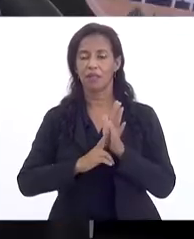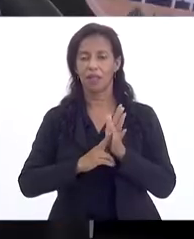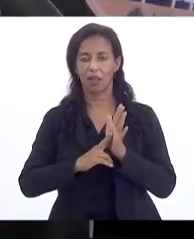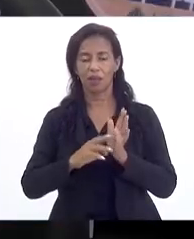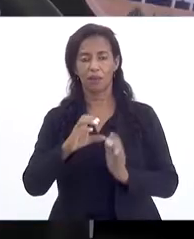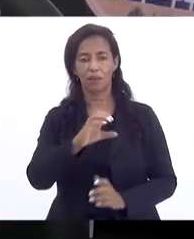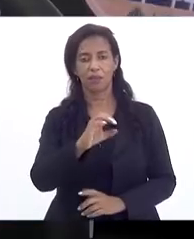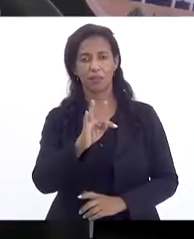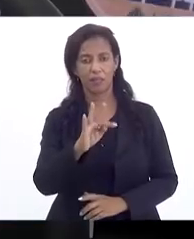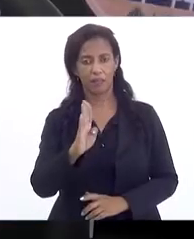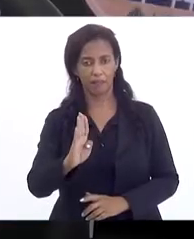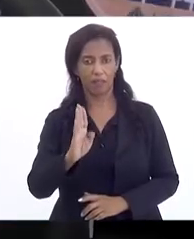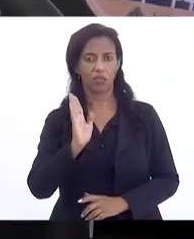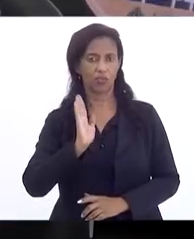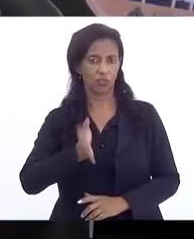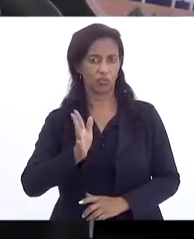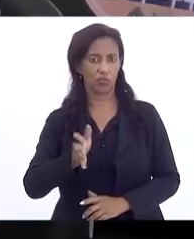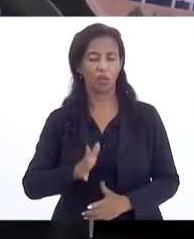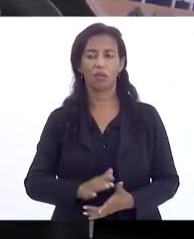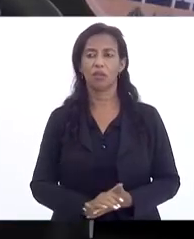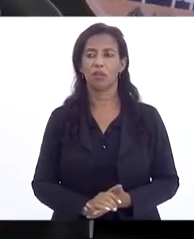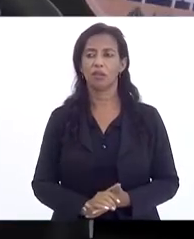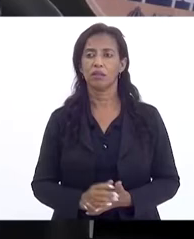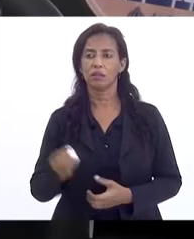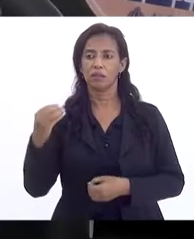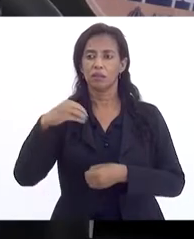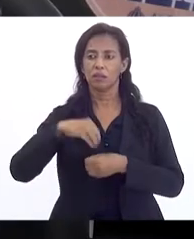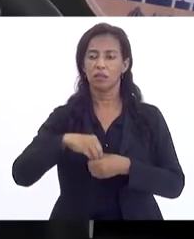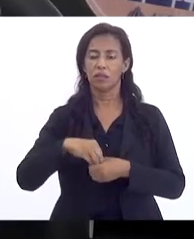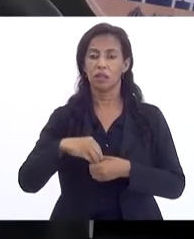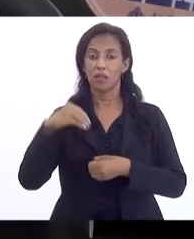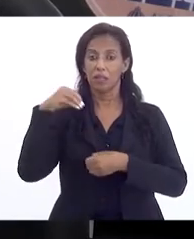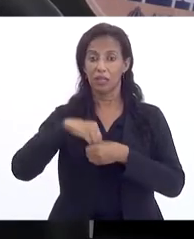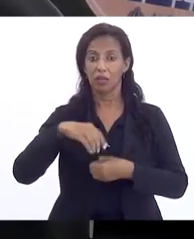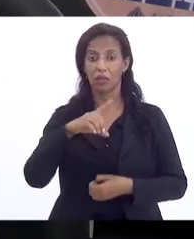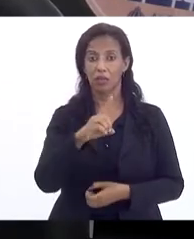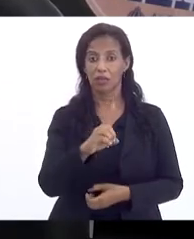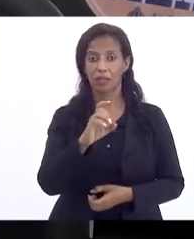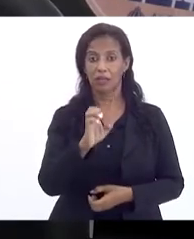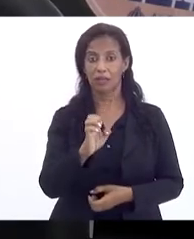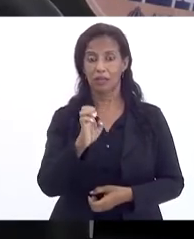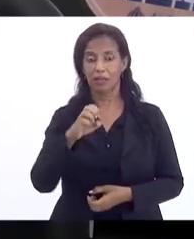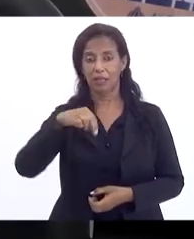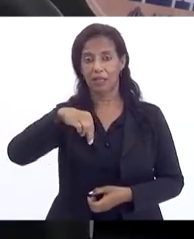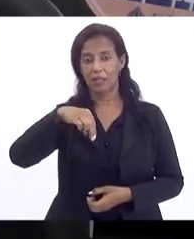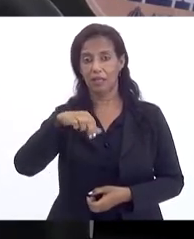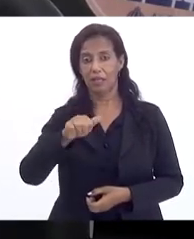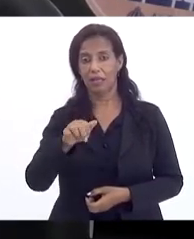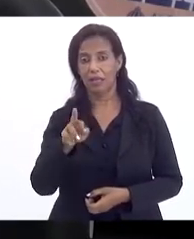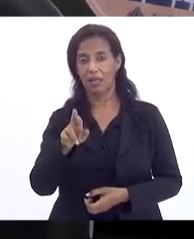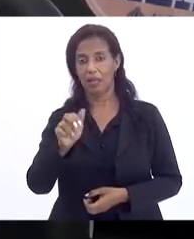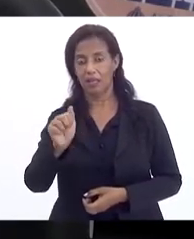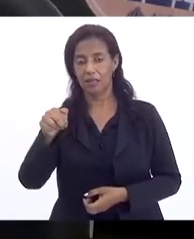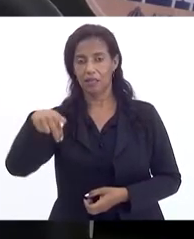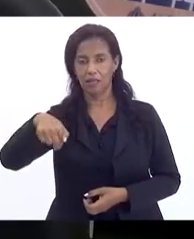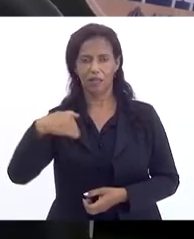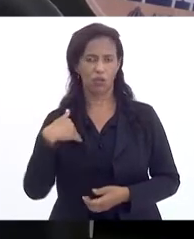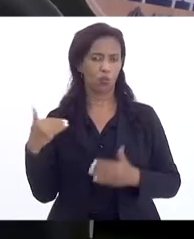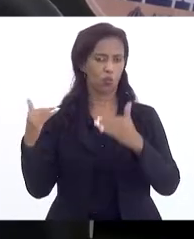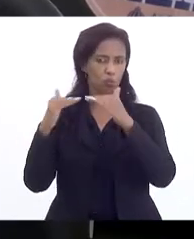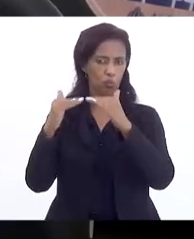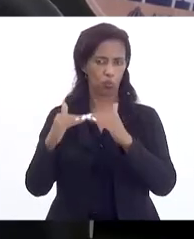e existe também dispositivos no âmbito do Denatran. Exatamente. Mas eu concordo